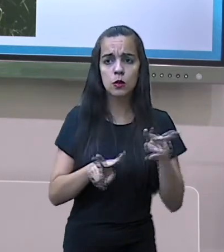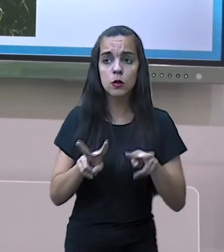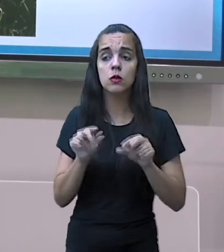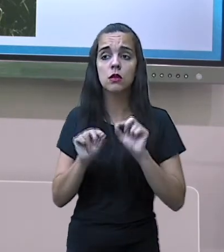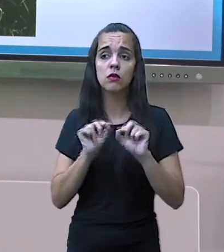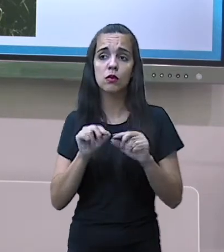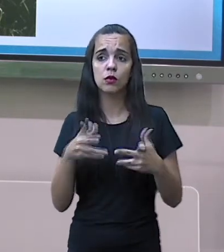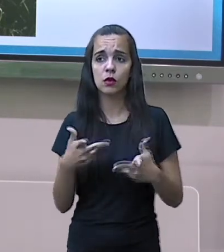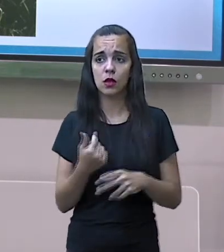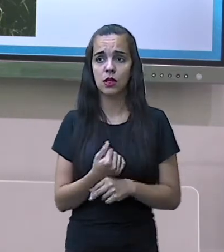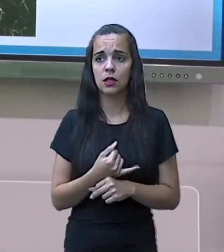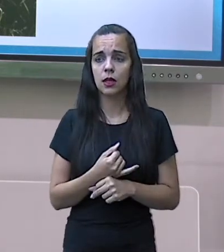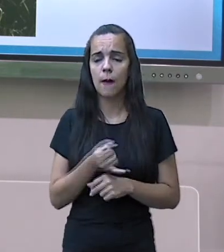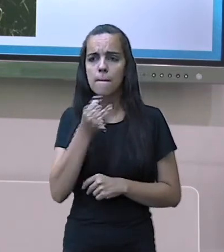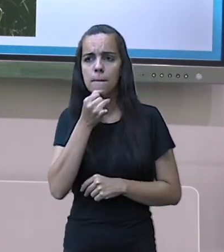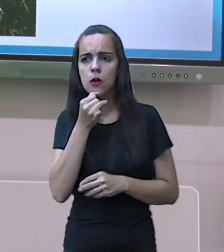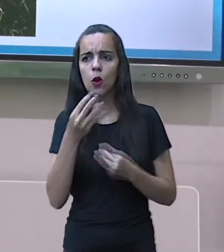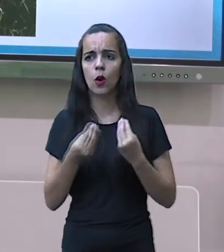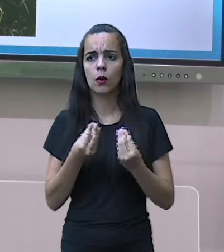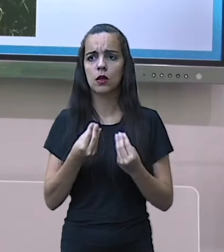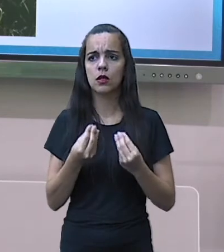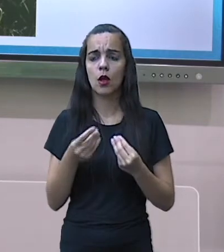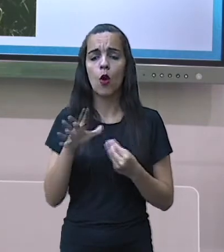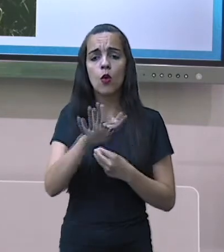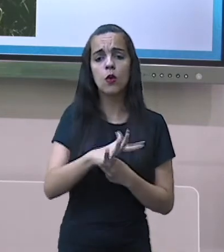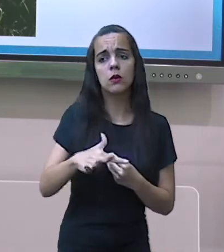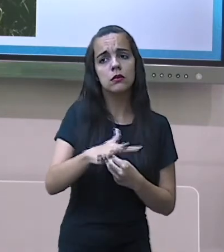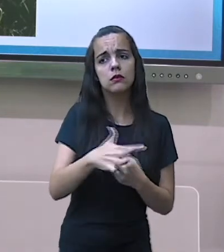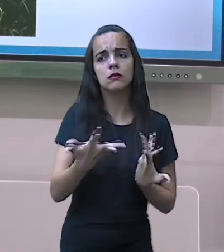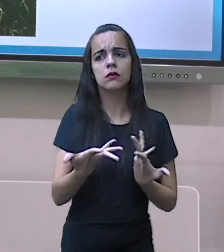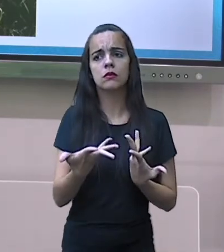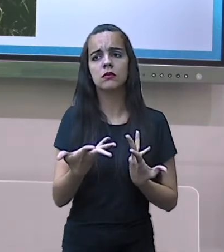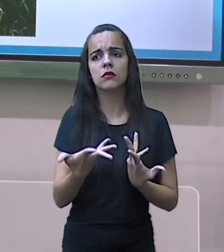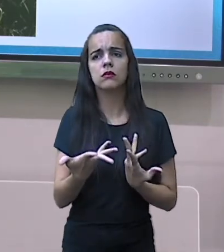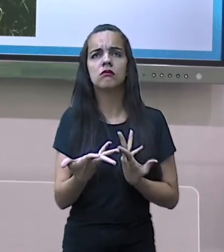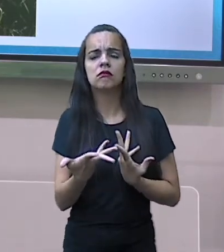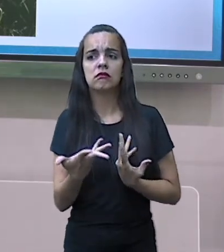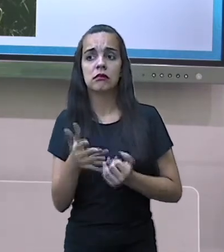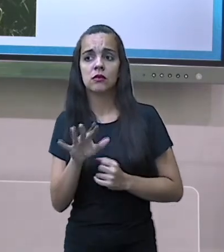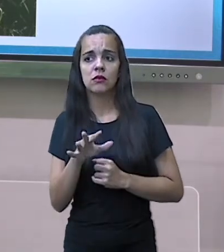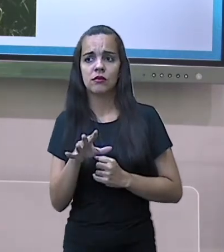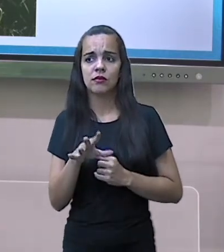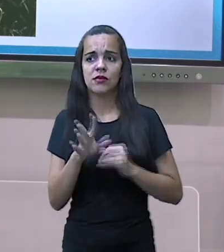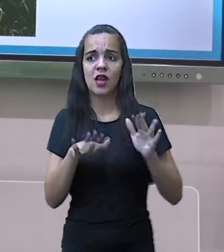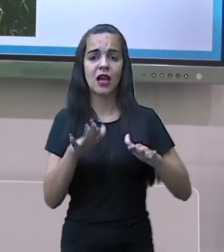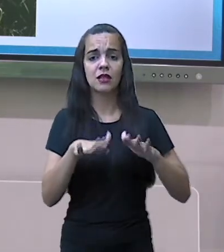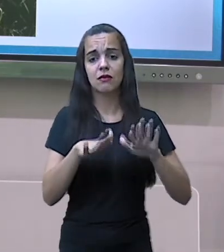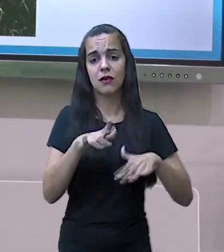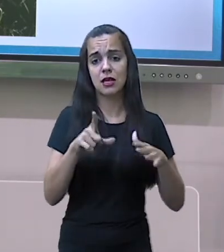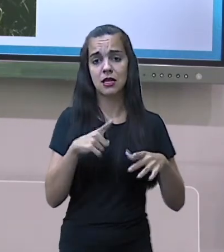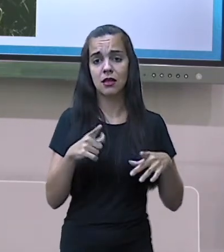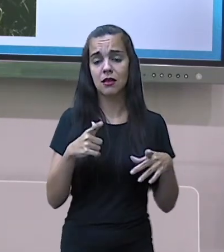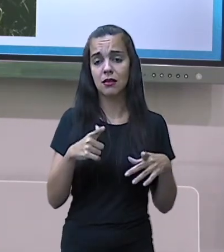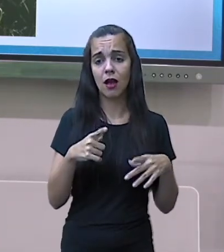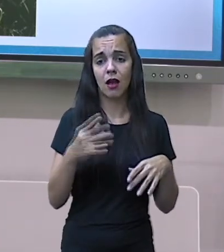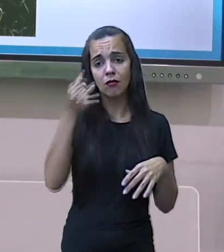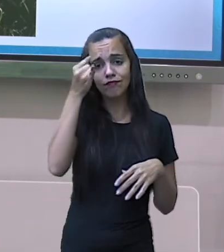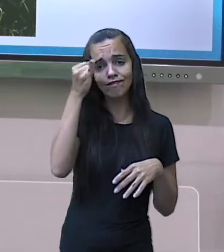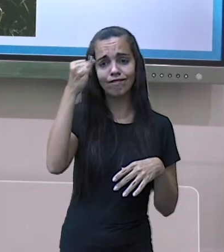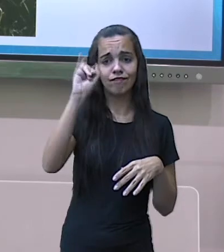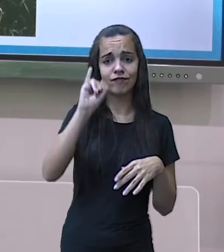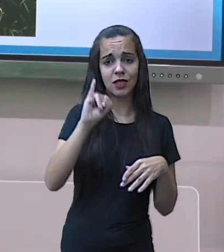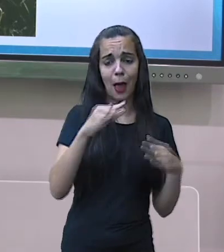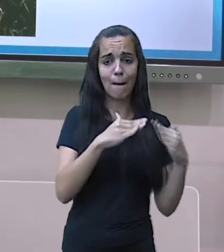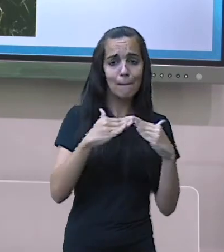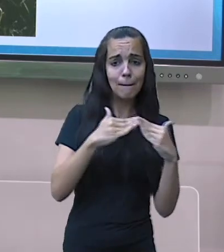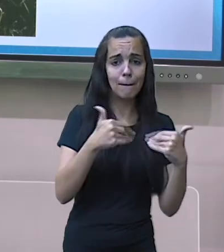também construções em áreas que não deveriam estar tão próximas dos rios. A